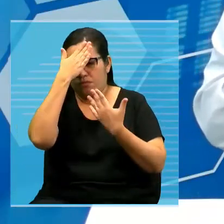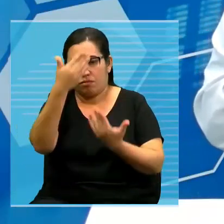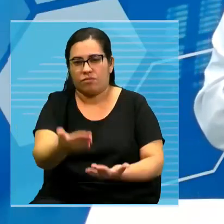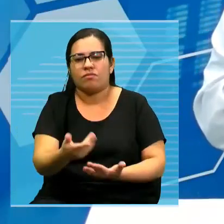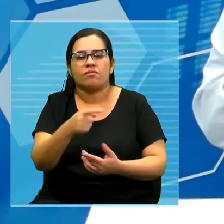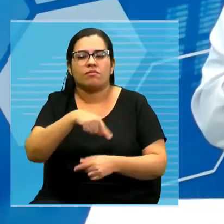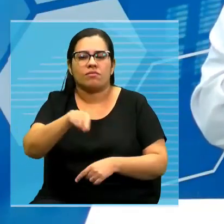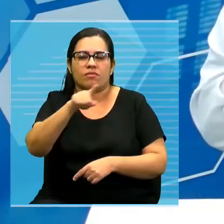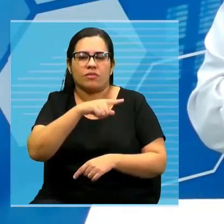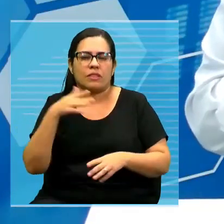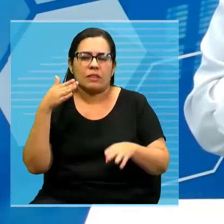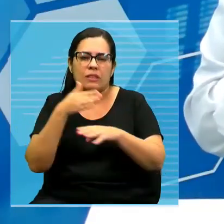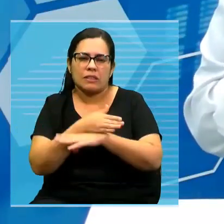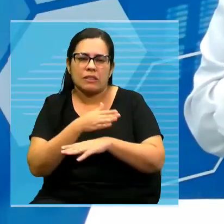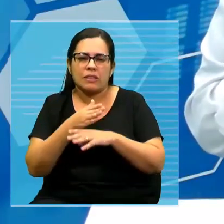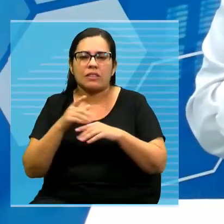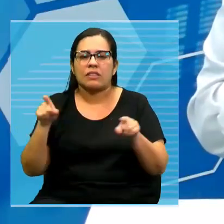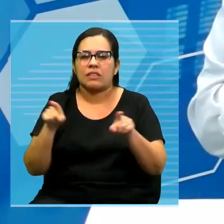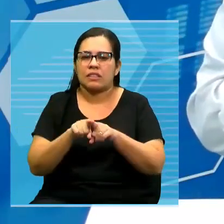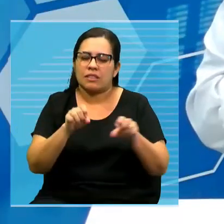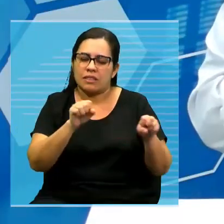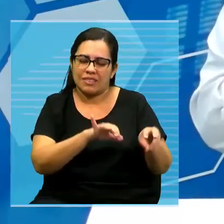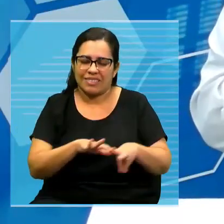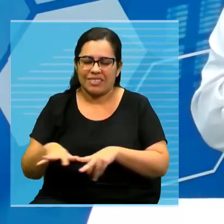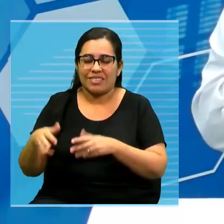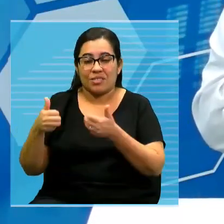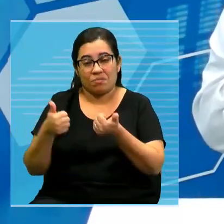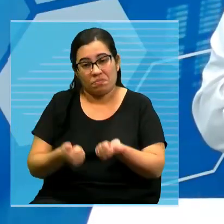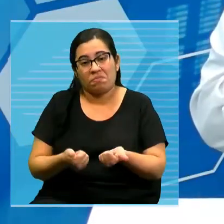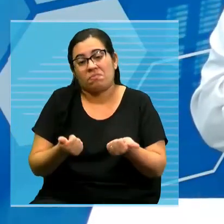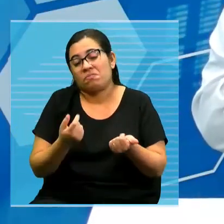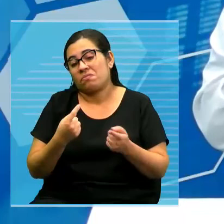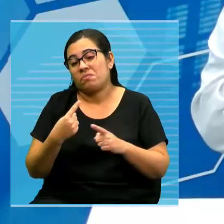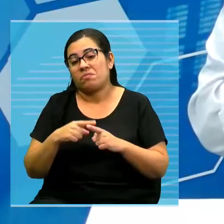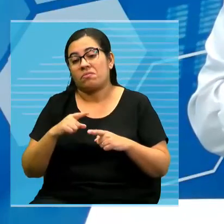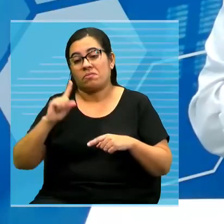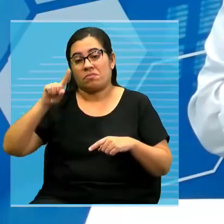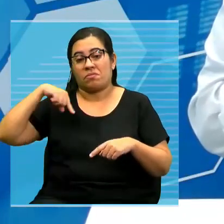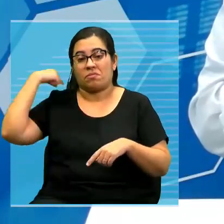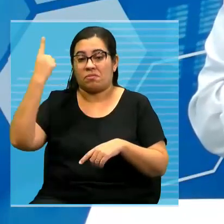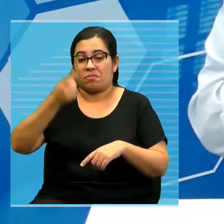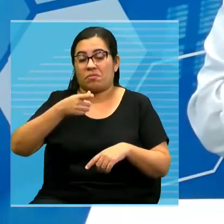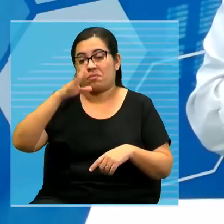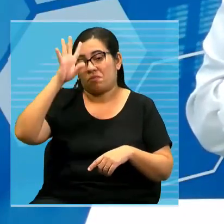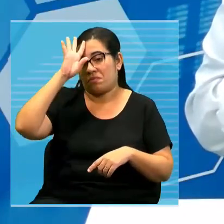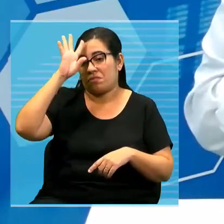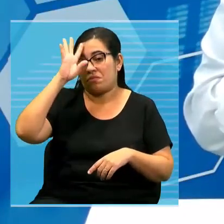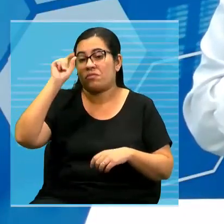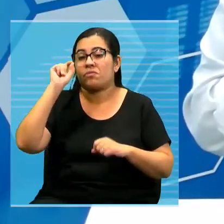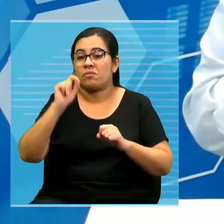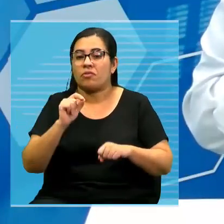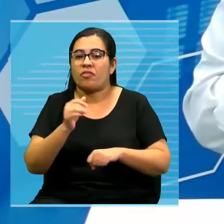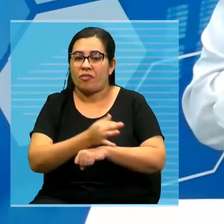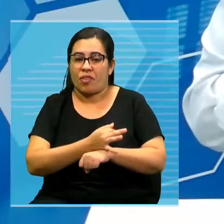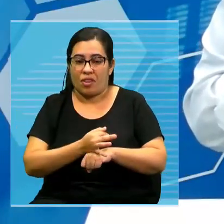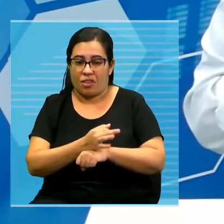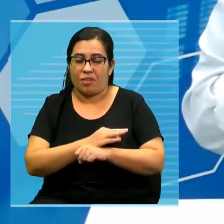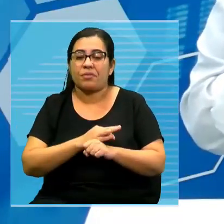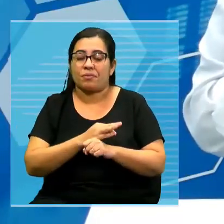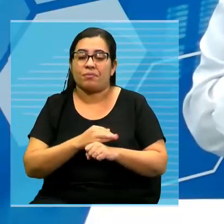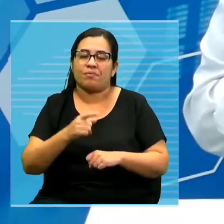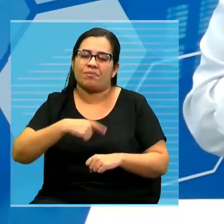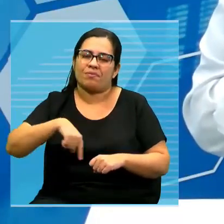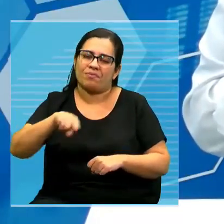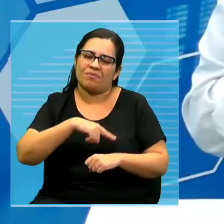desejar não é uma ótima semana porque afinal de contas na próxima quarta né será feriado então